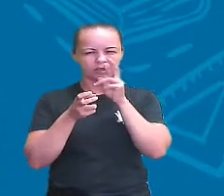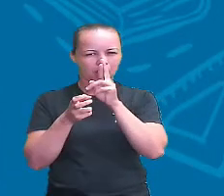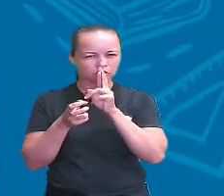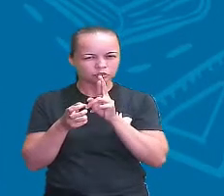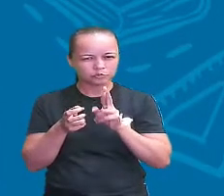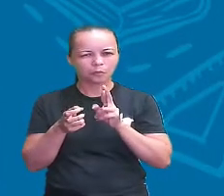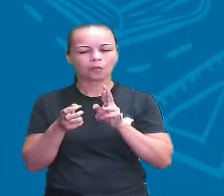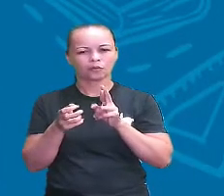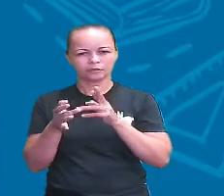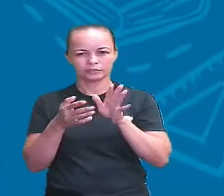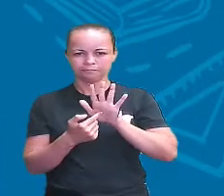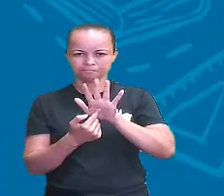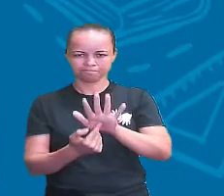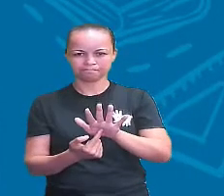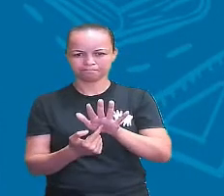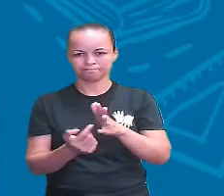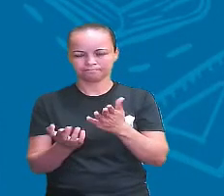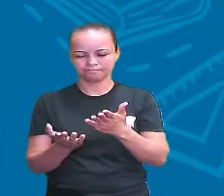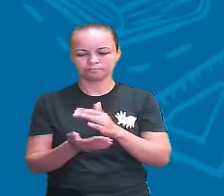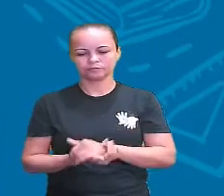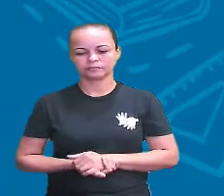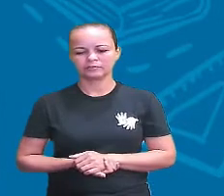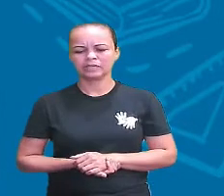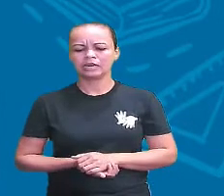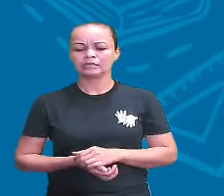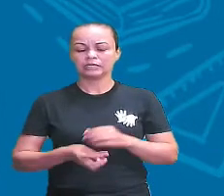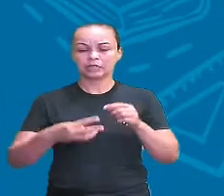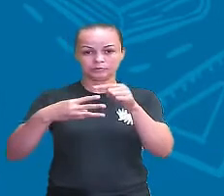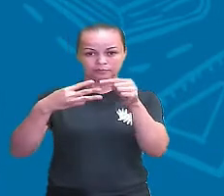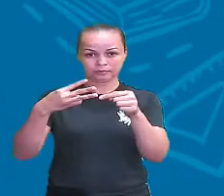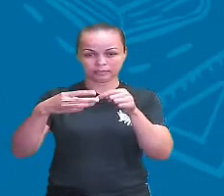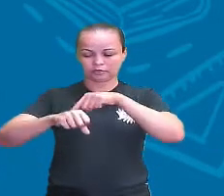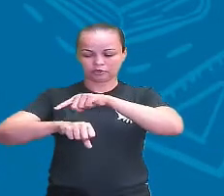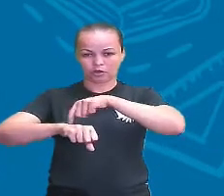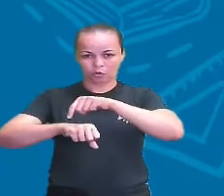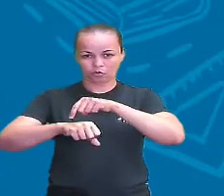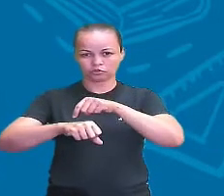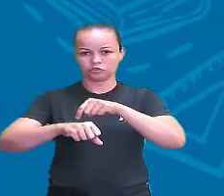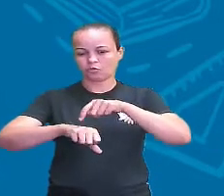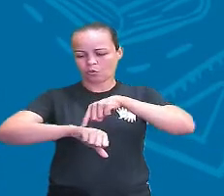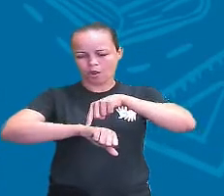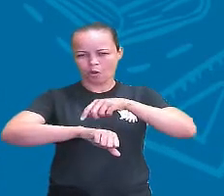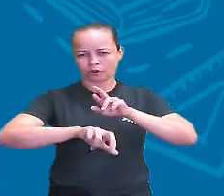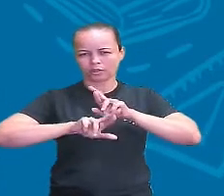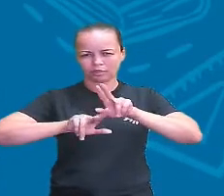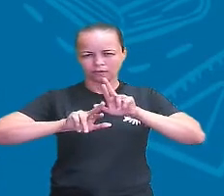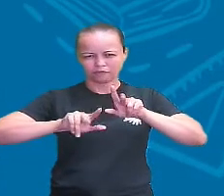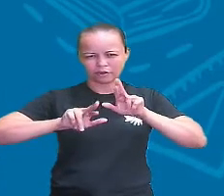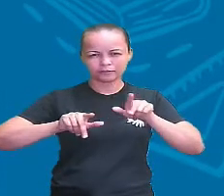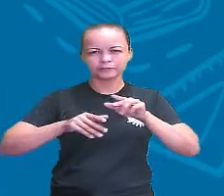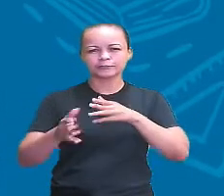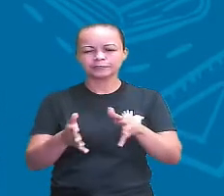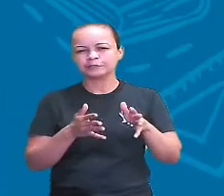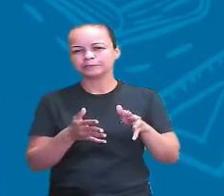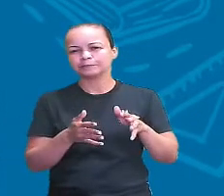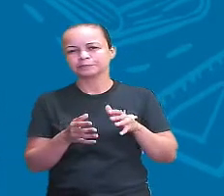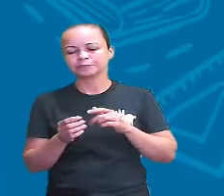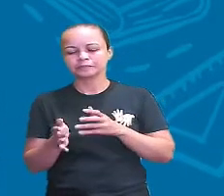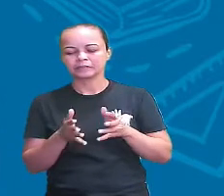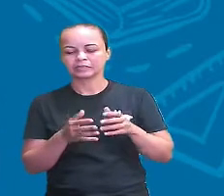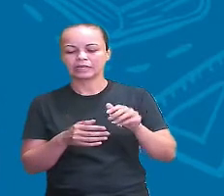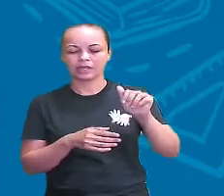cada hora apresentada. Vê só, a gente tem 3 relógios aí, com horas diferentes, lógico. E aí nós temos na letra